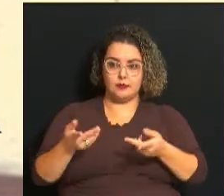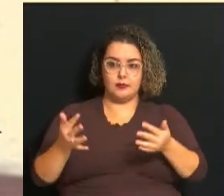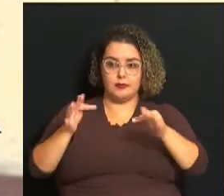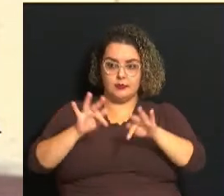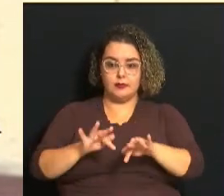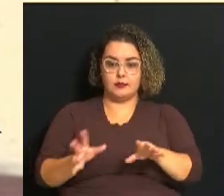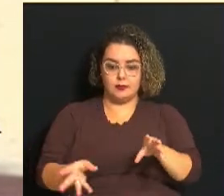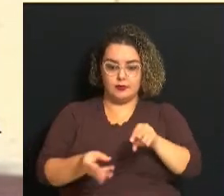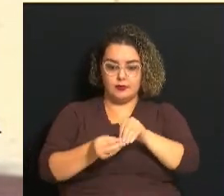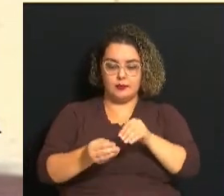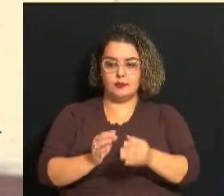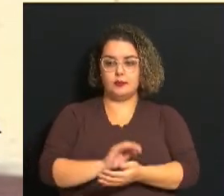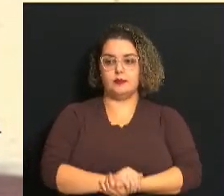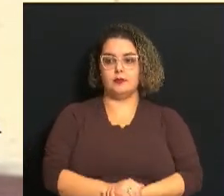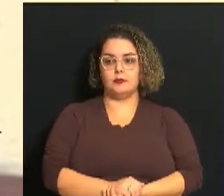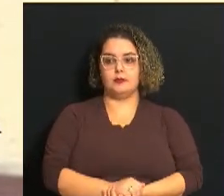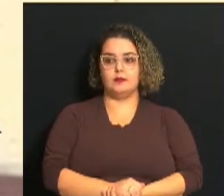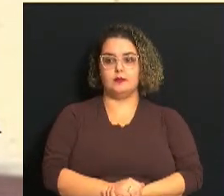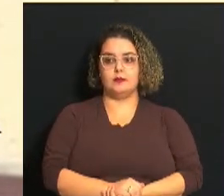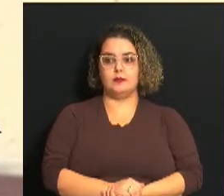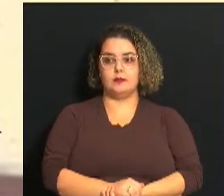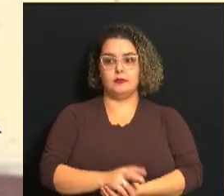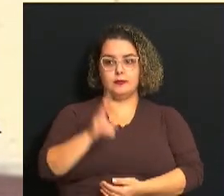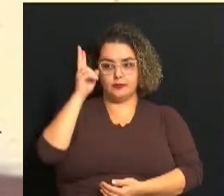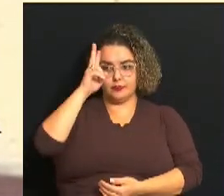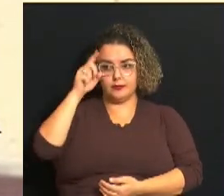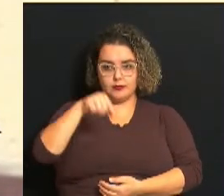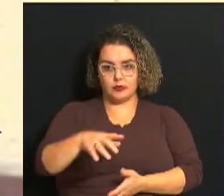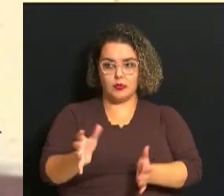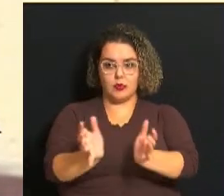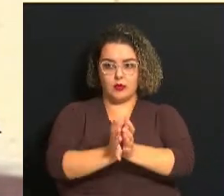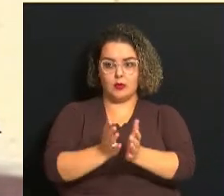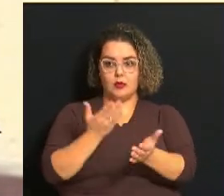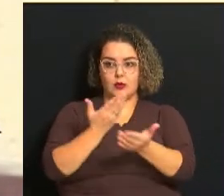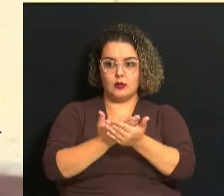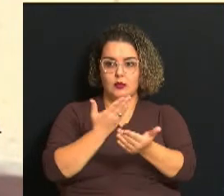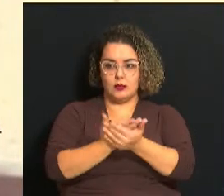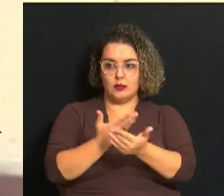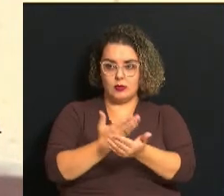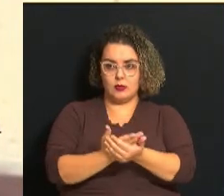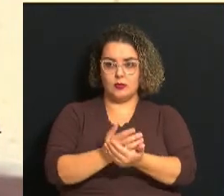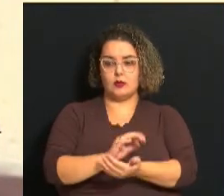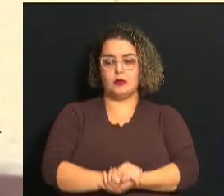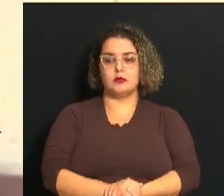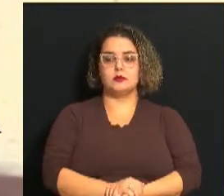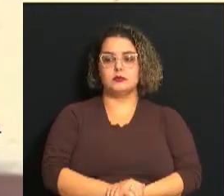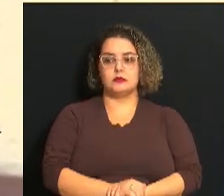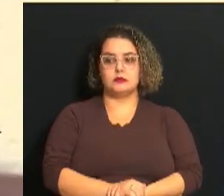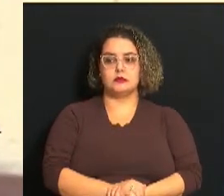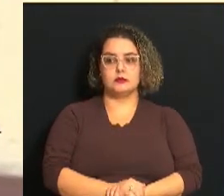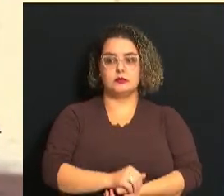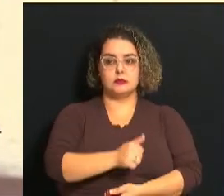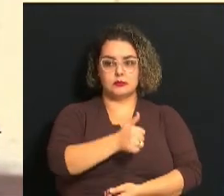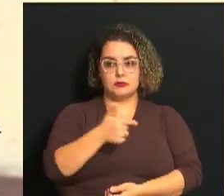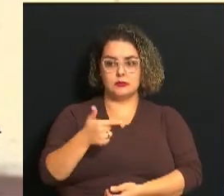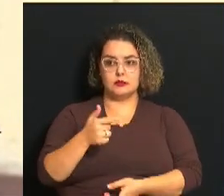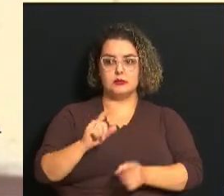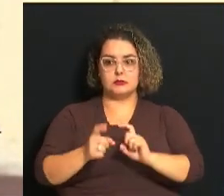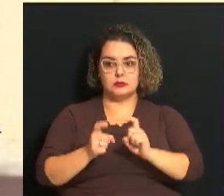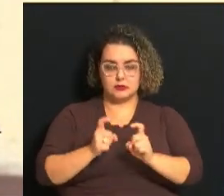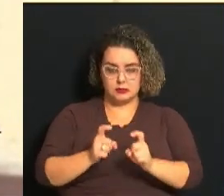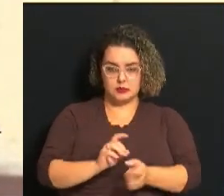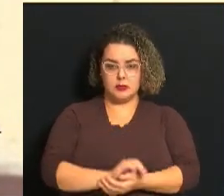finais lembrar que essa é uma comissão de estudos é tão a gente nós estamos na 12ª reunião